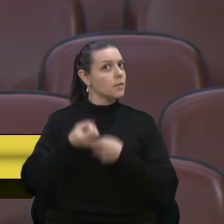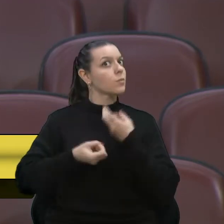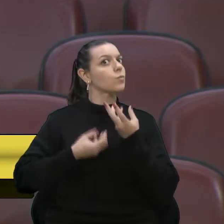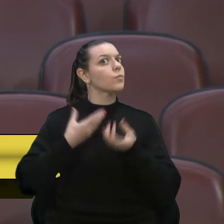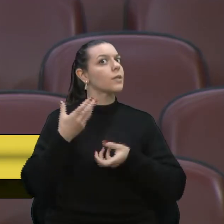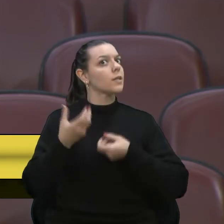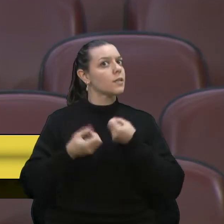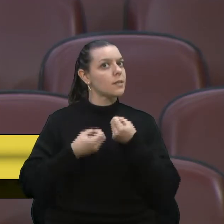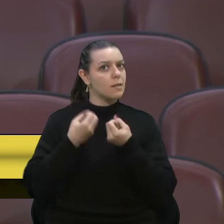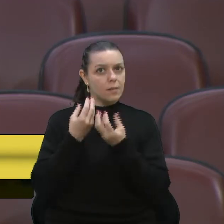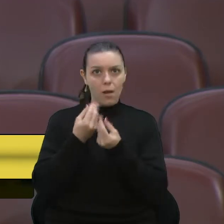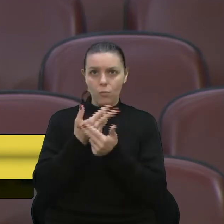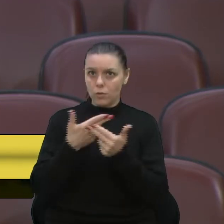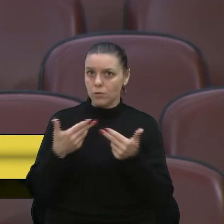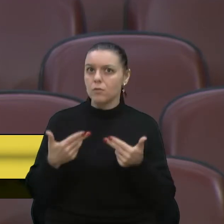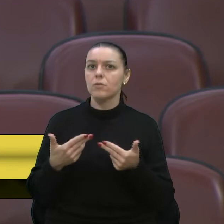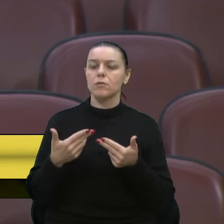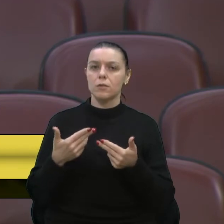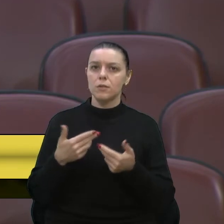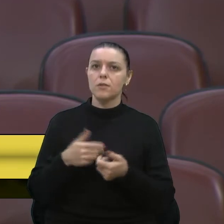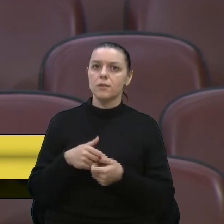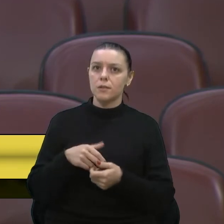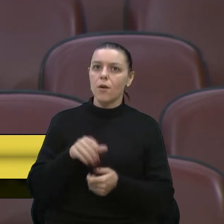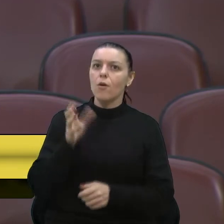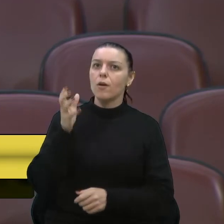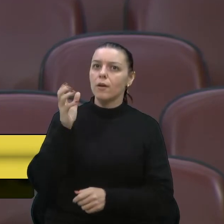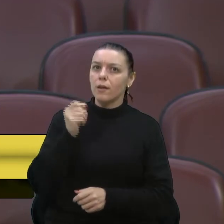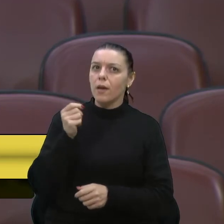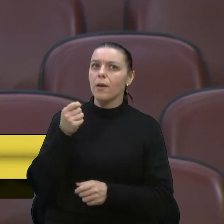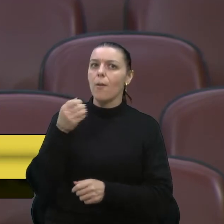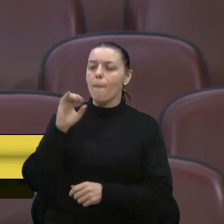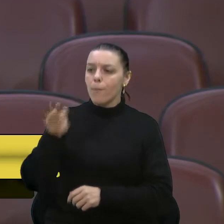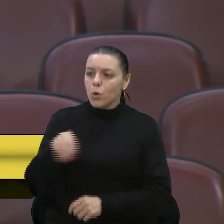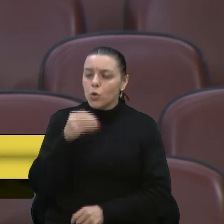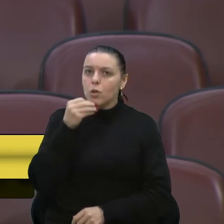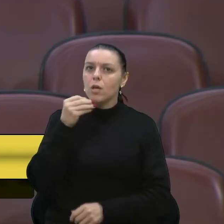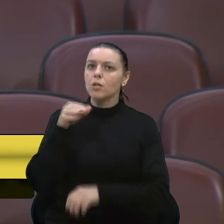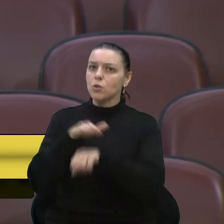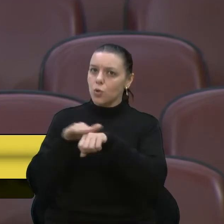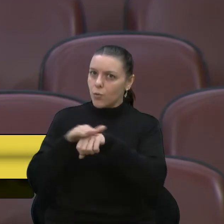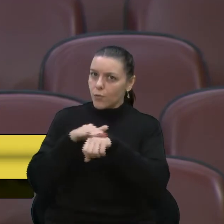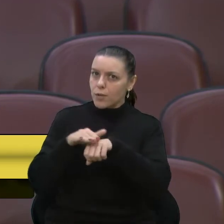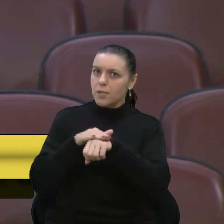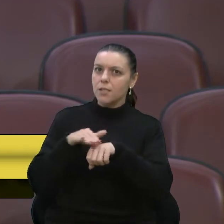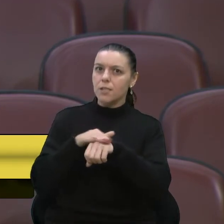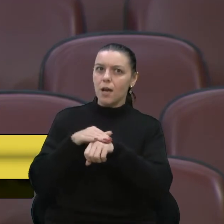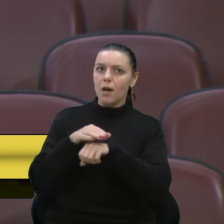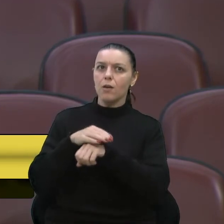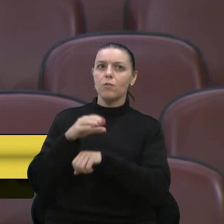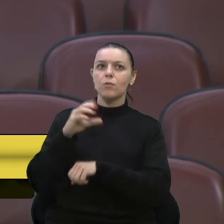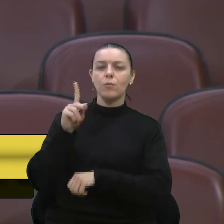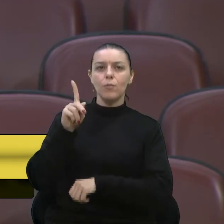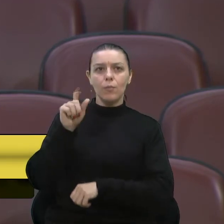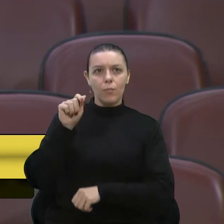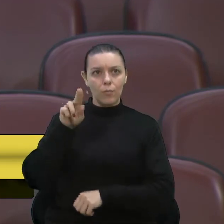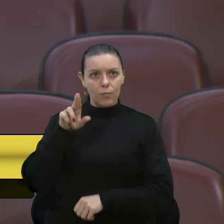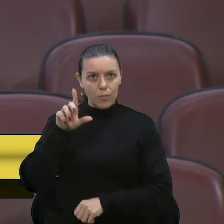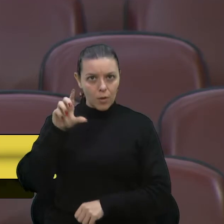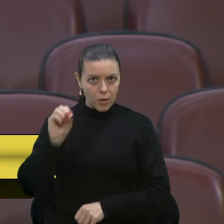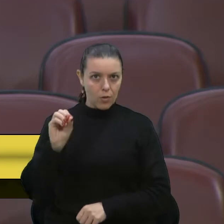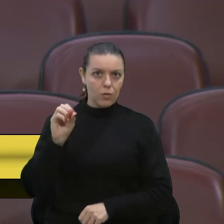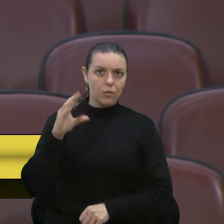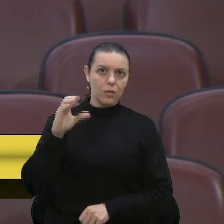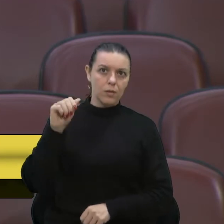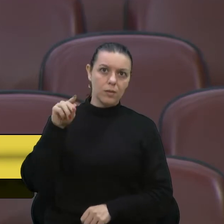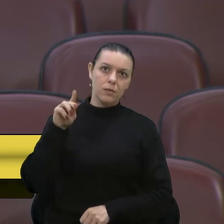livro, né, para as pessoas. Então, quem teve a oportunidade de conversar e conviver com o Cancian, deixou um legado muito importante.